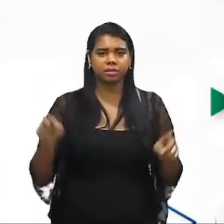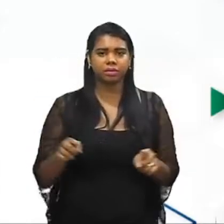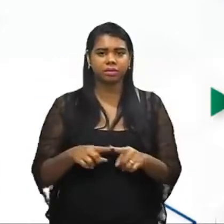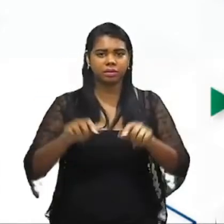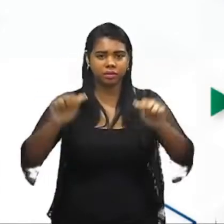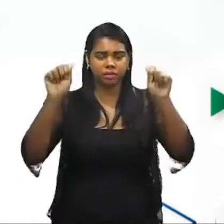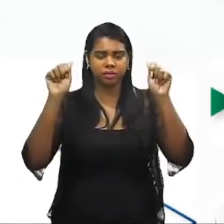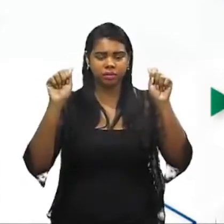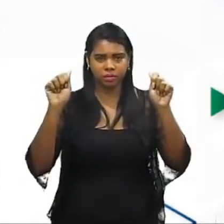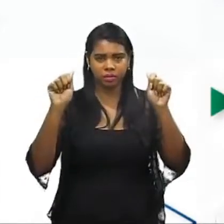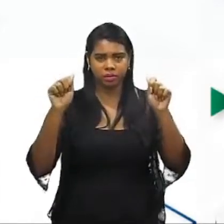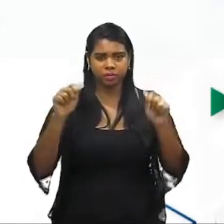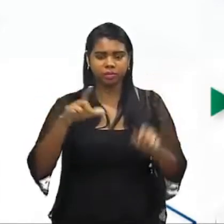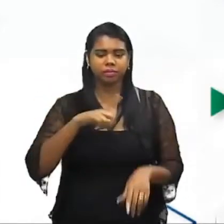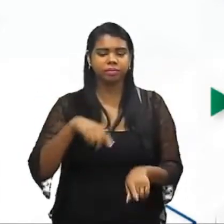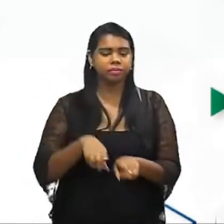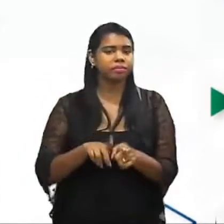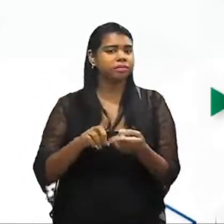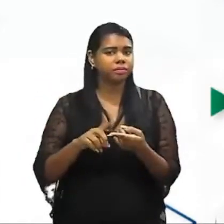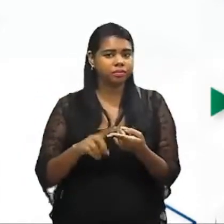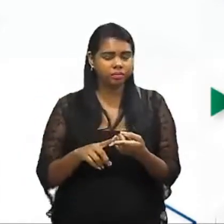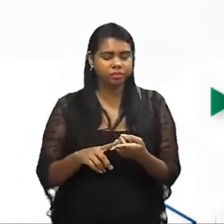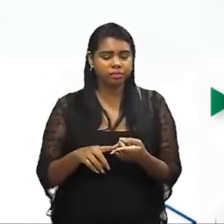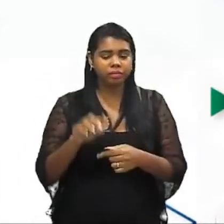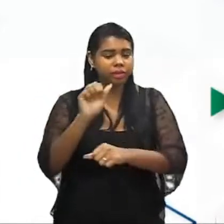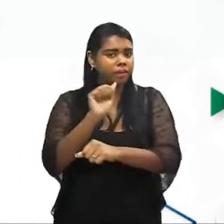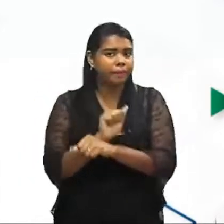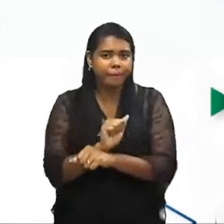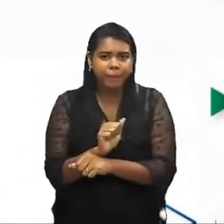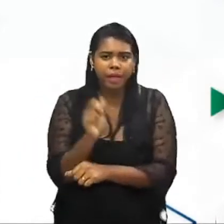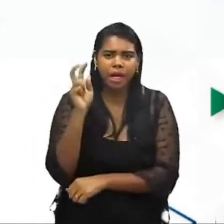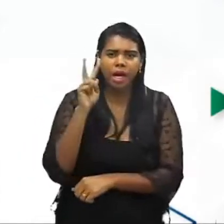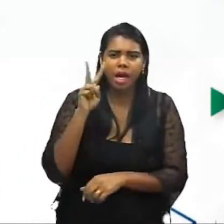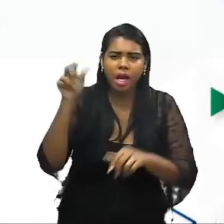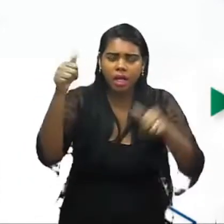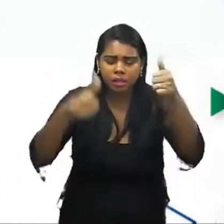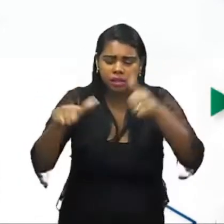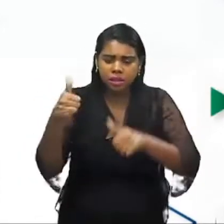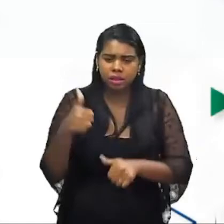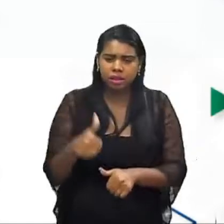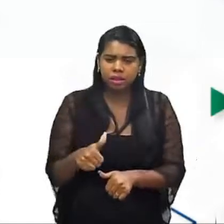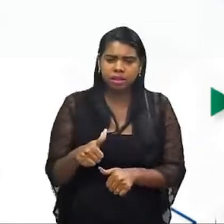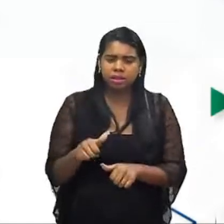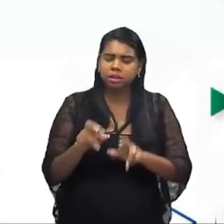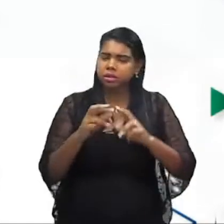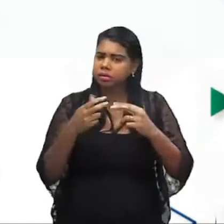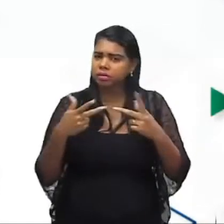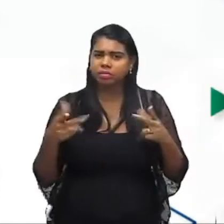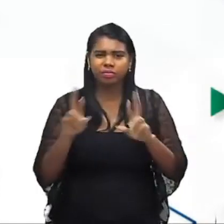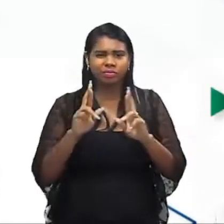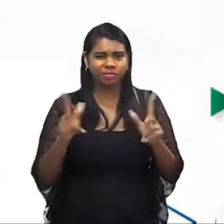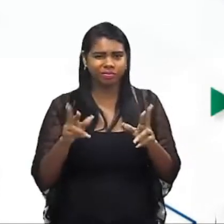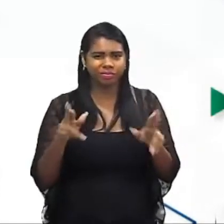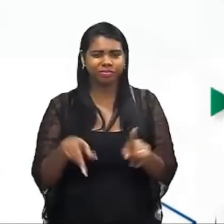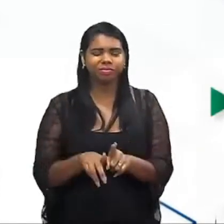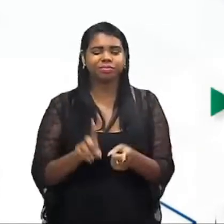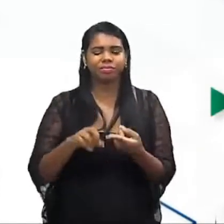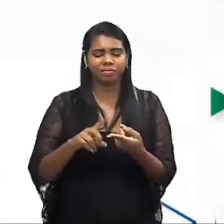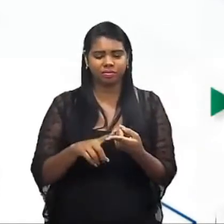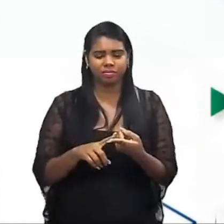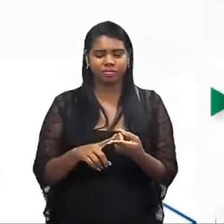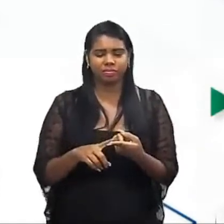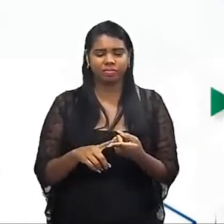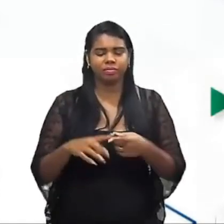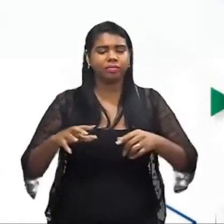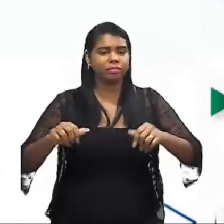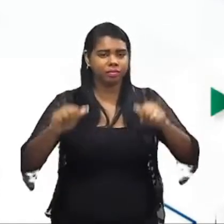expressão numa escultura, a gente tem que parar um pouco e ver a linha em coisas diferentes. Né? Num quadro fica mais